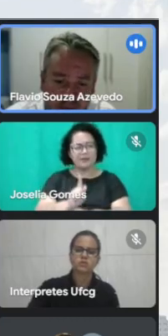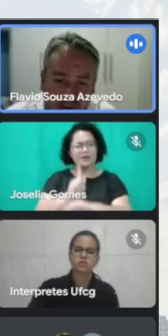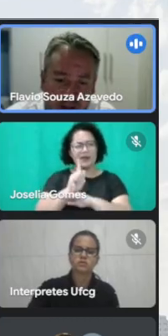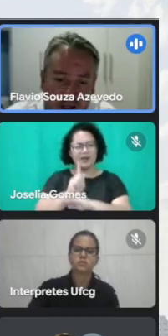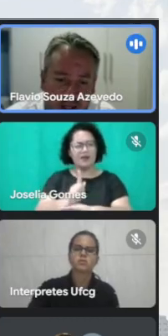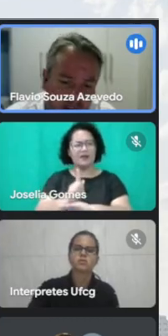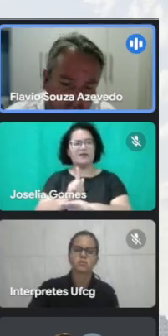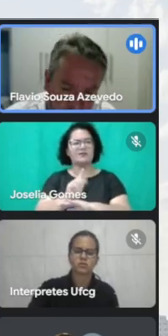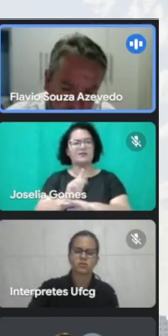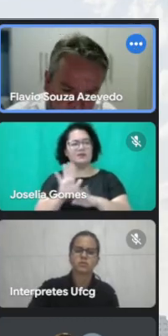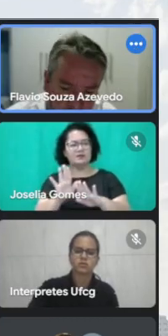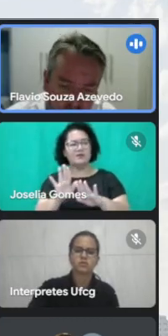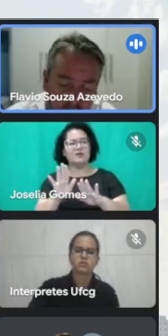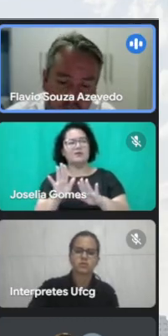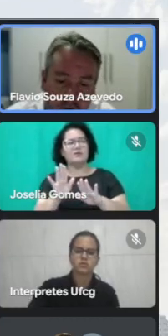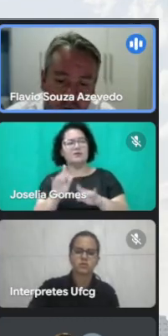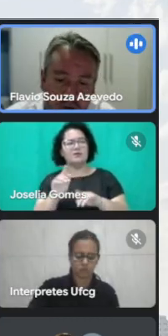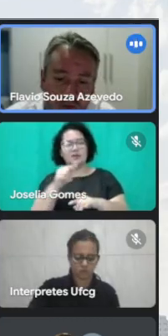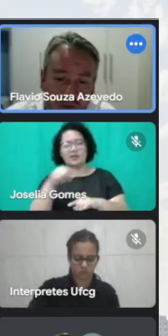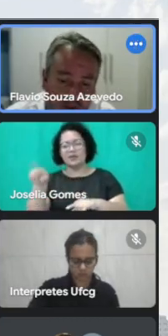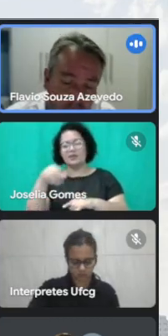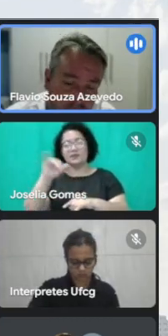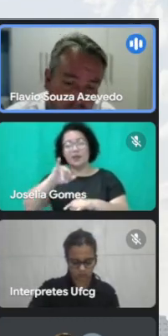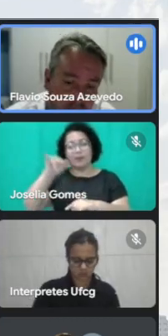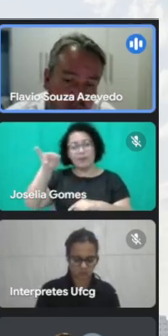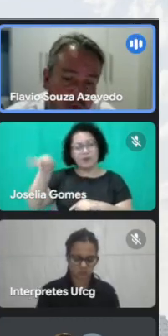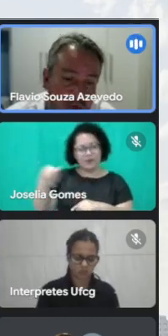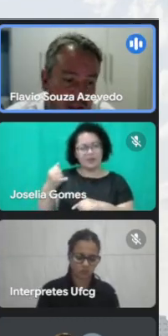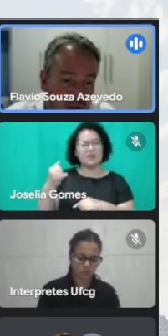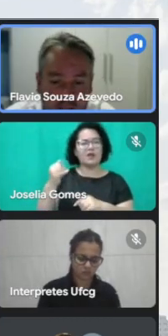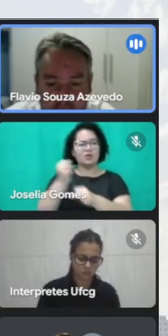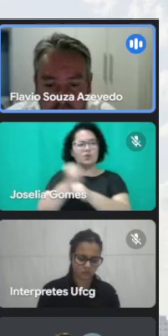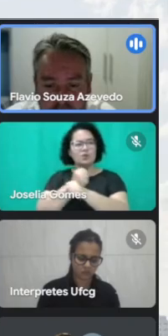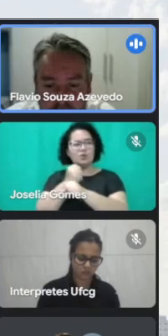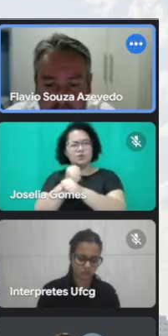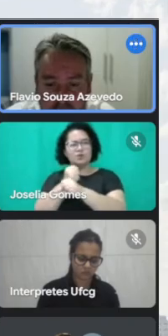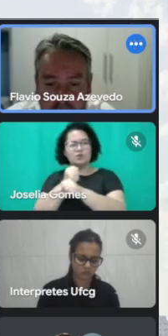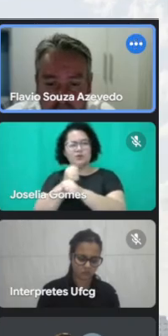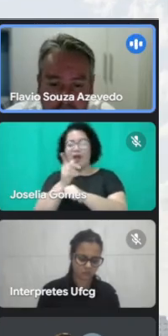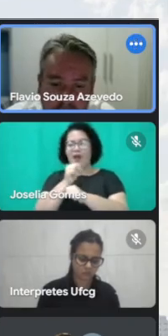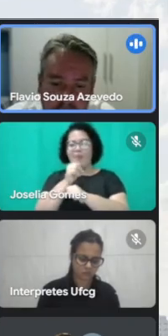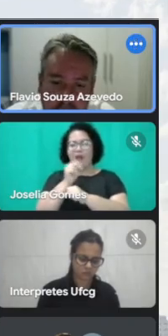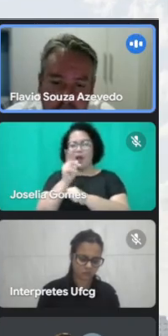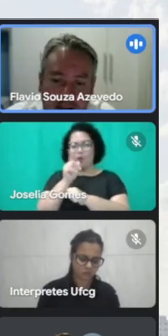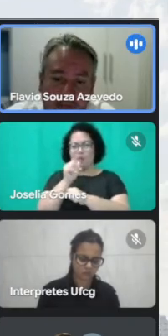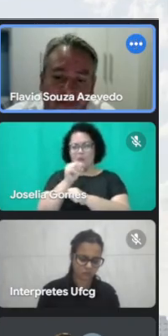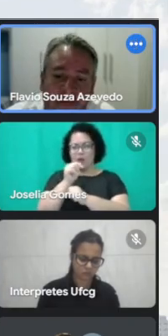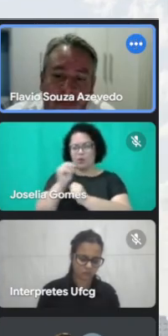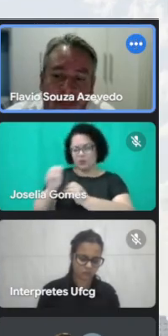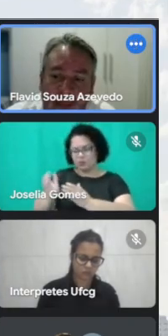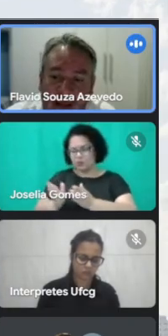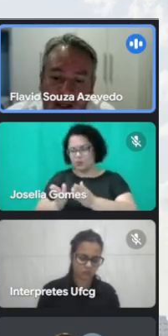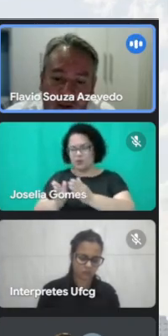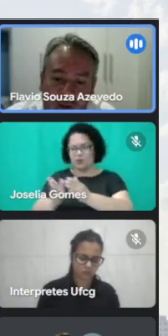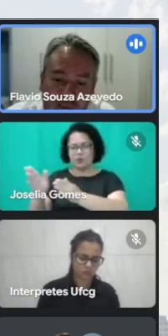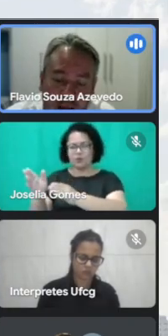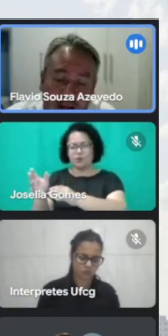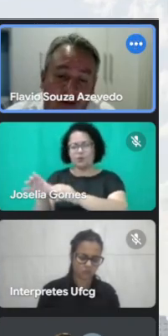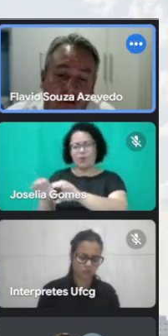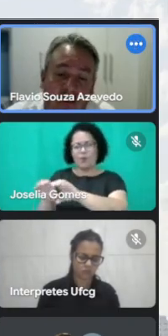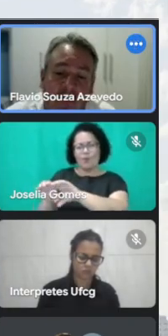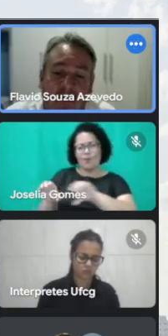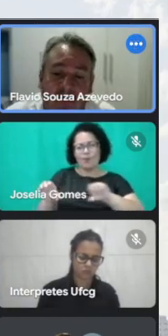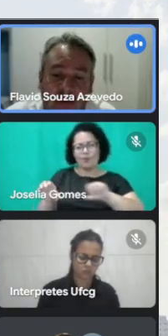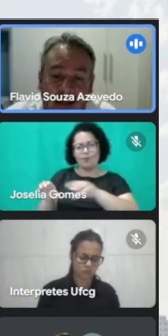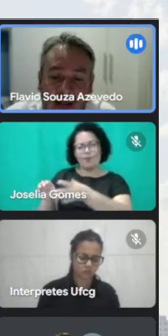eles aproveitaram lá e construíram outro. Então, a água é bombeada do riacho, né, nessa parte aqui, na entrada do